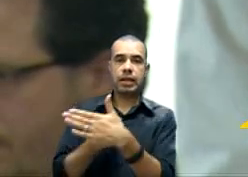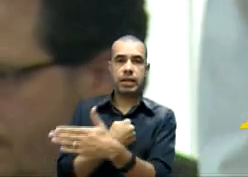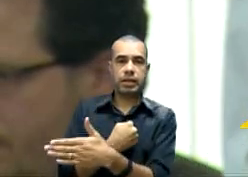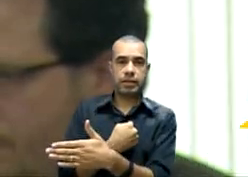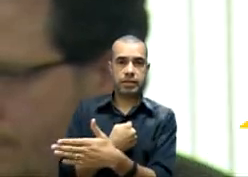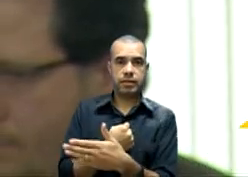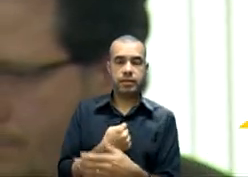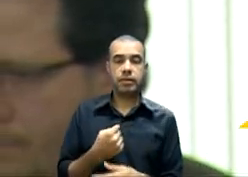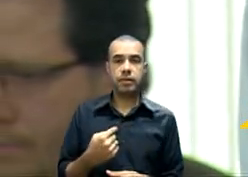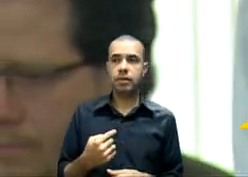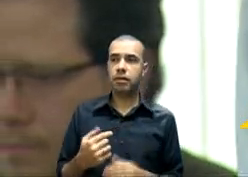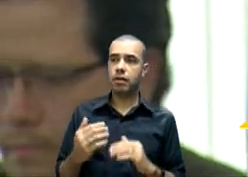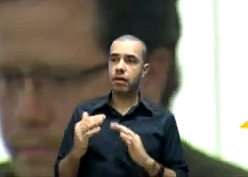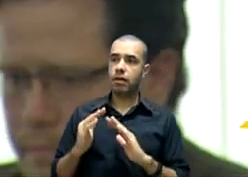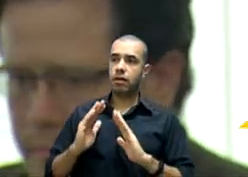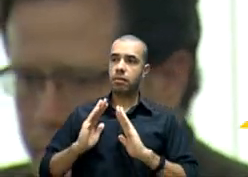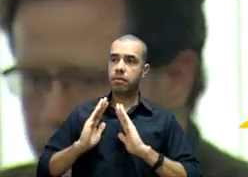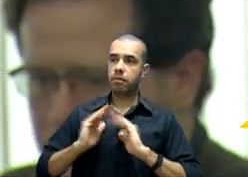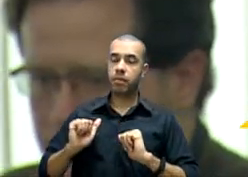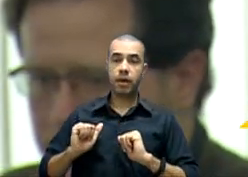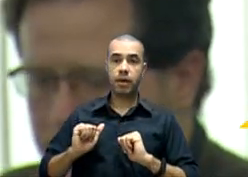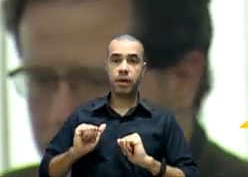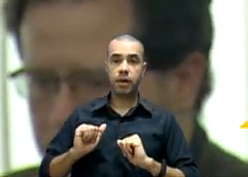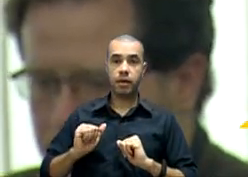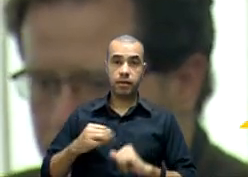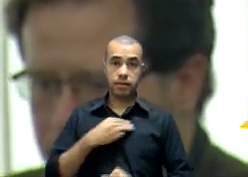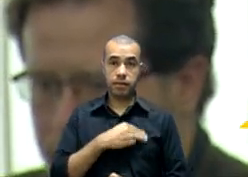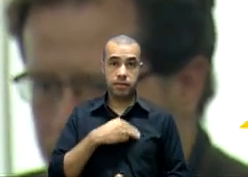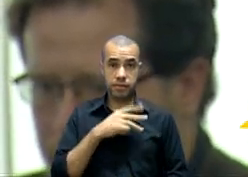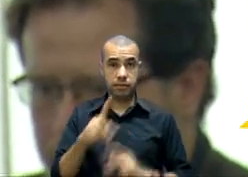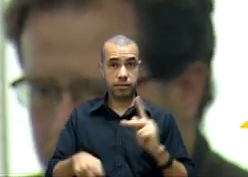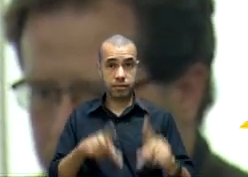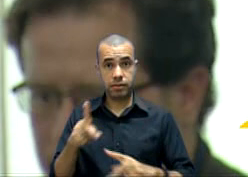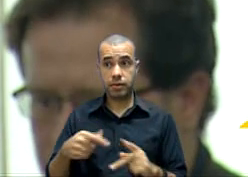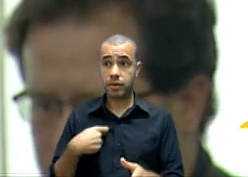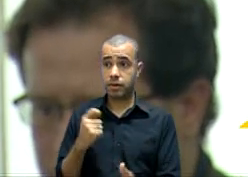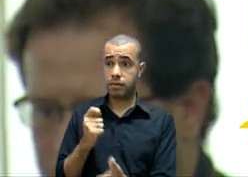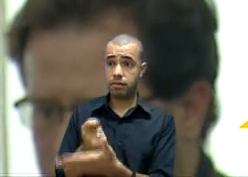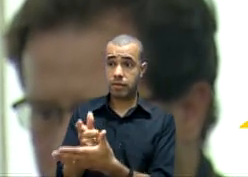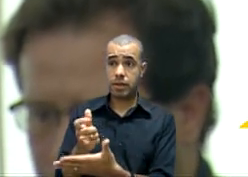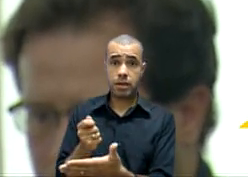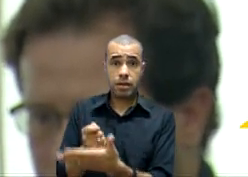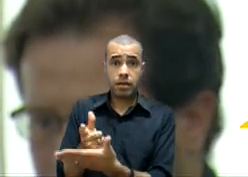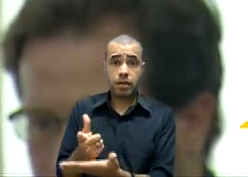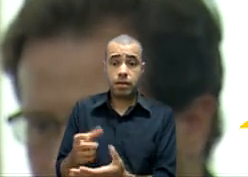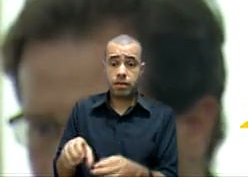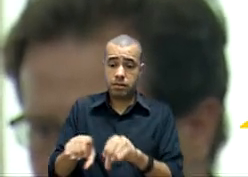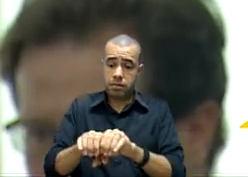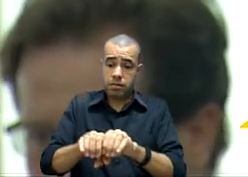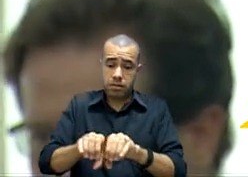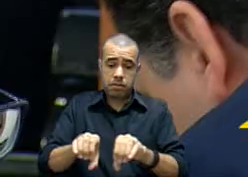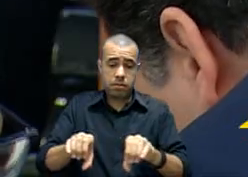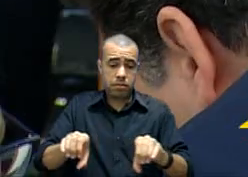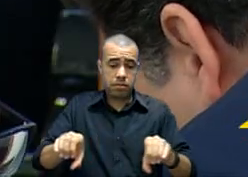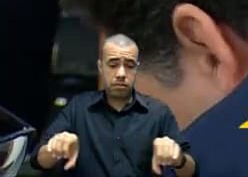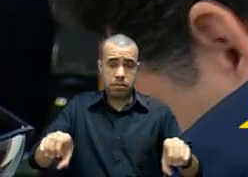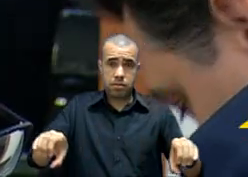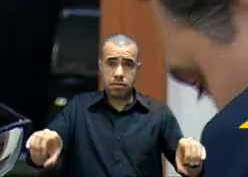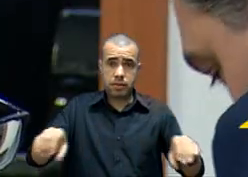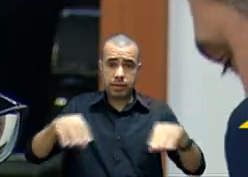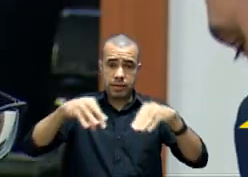no Ministério Público porque eu estou pagando pelo espaço dos canos que passam no